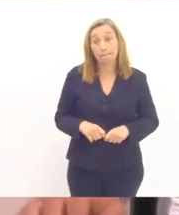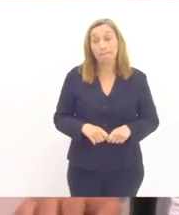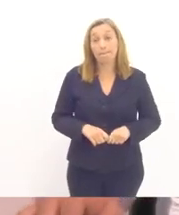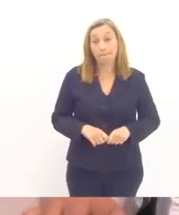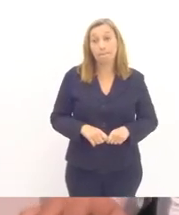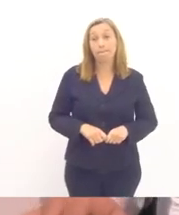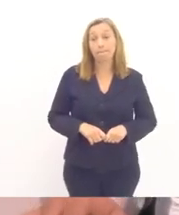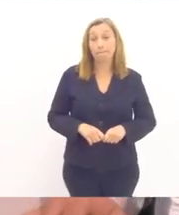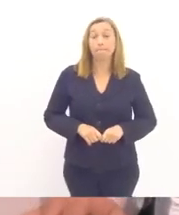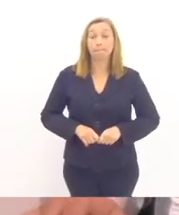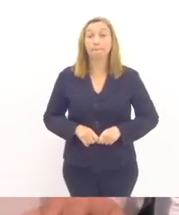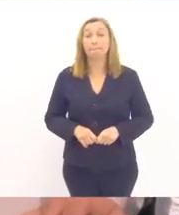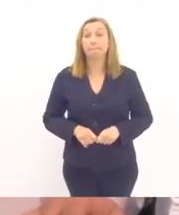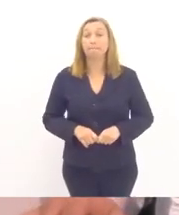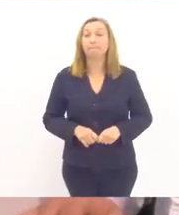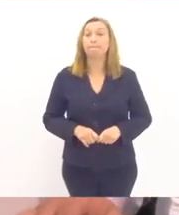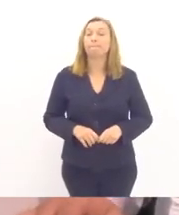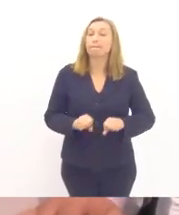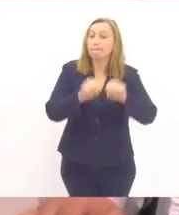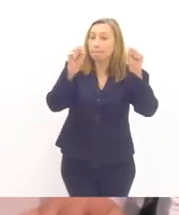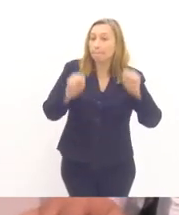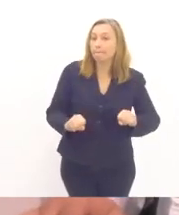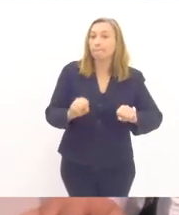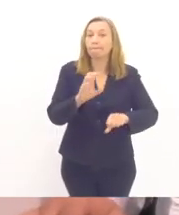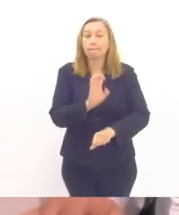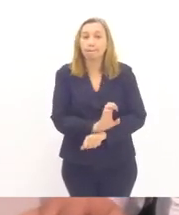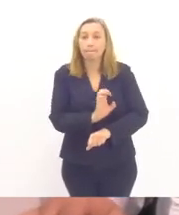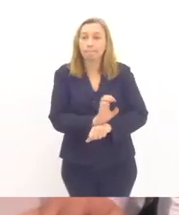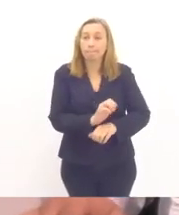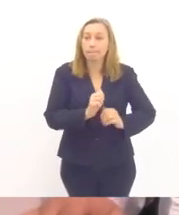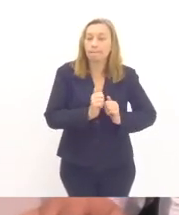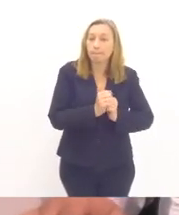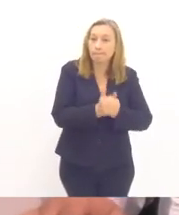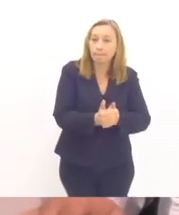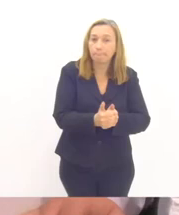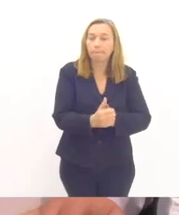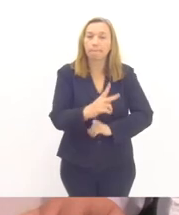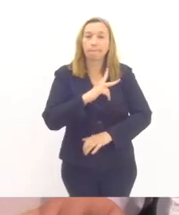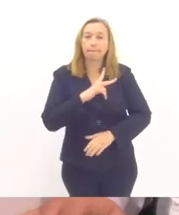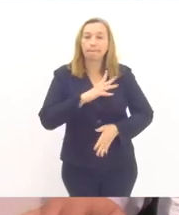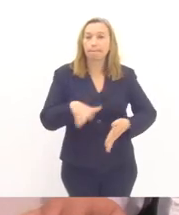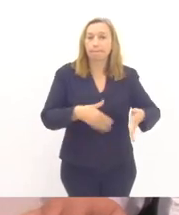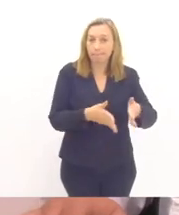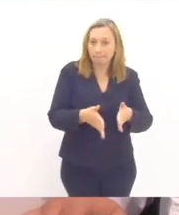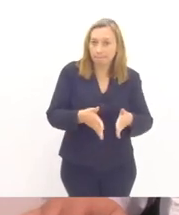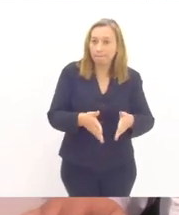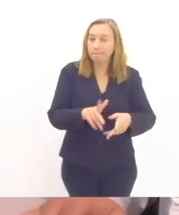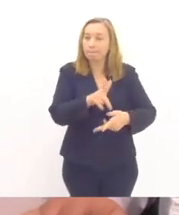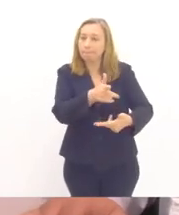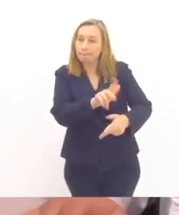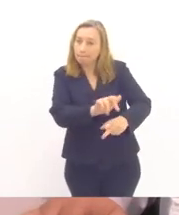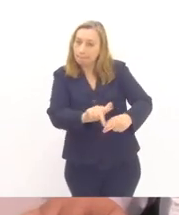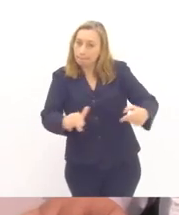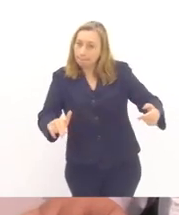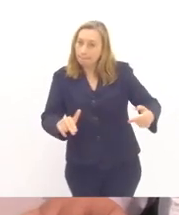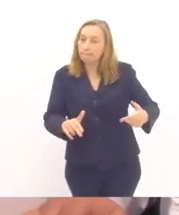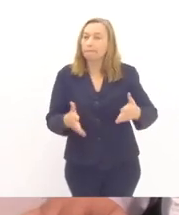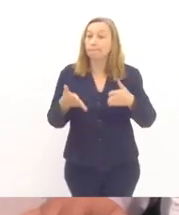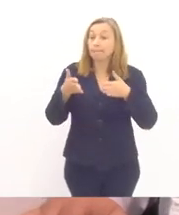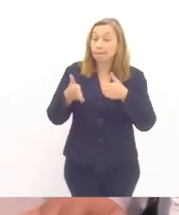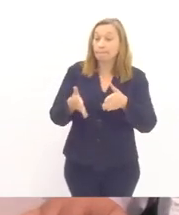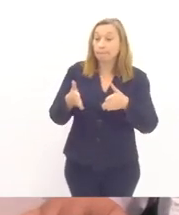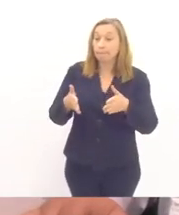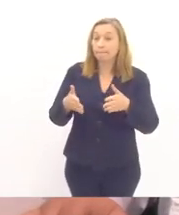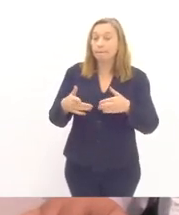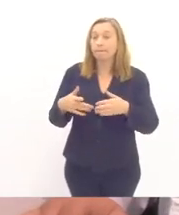dos sistemas estaduais seguirem caminhos próprios, que sejam mais atentos à diversidade, que sejam mais atentos às